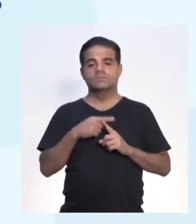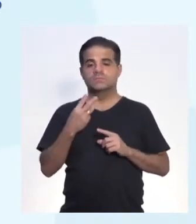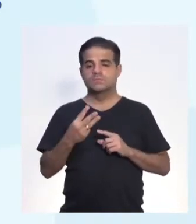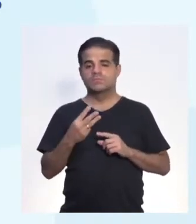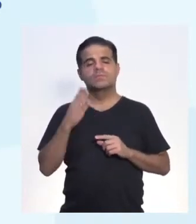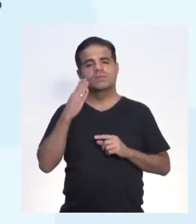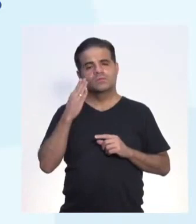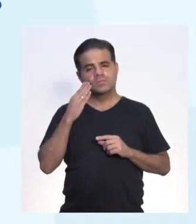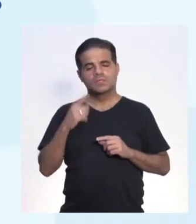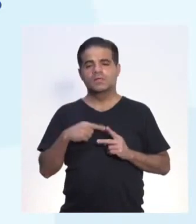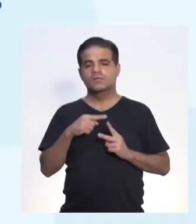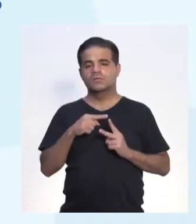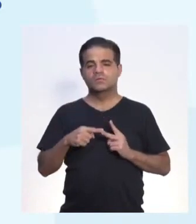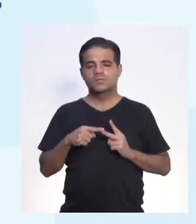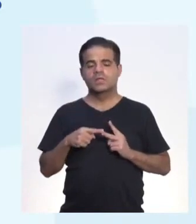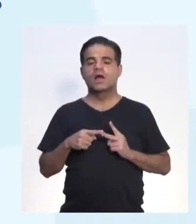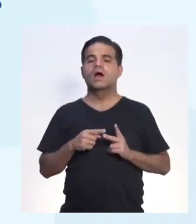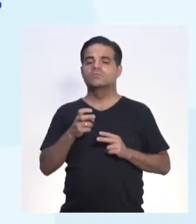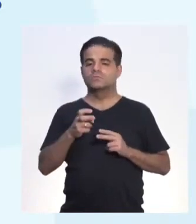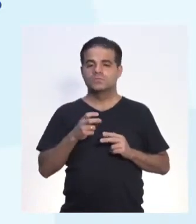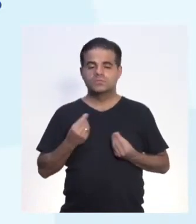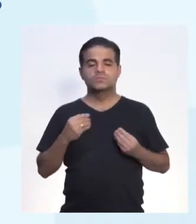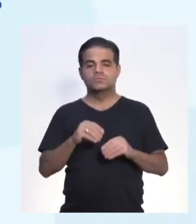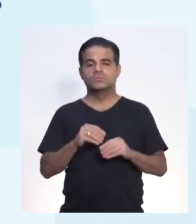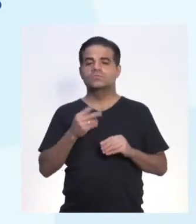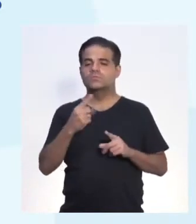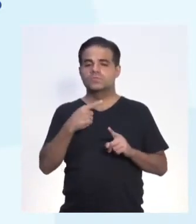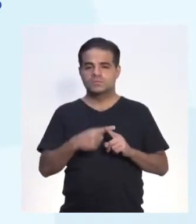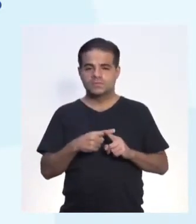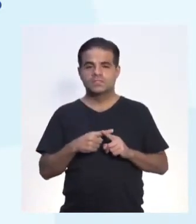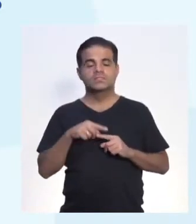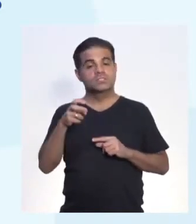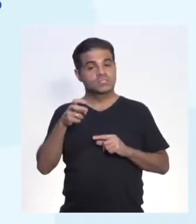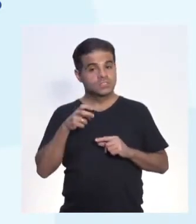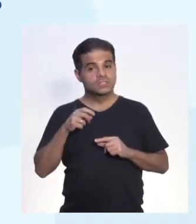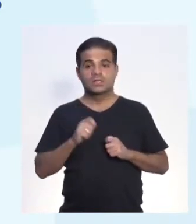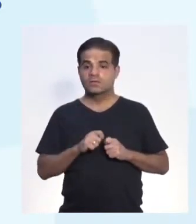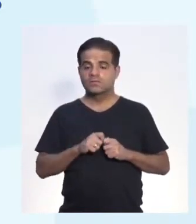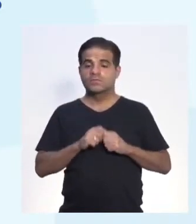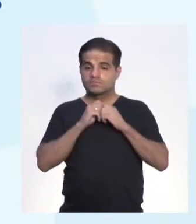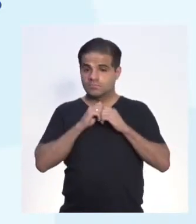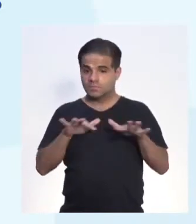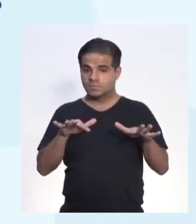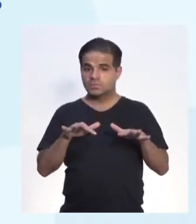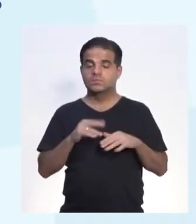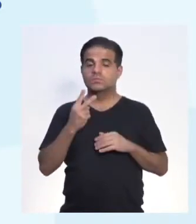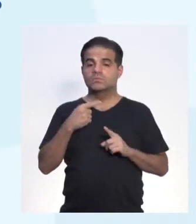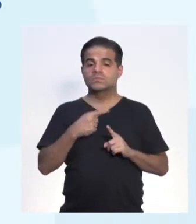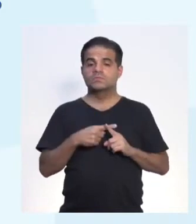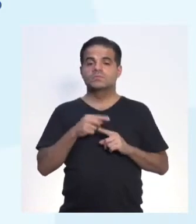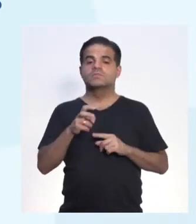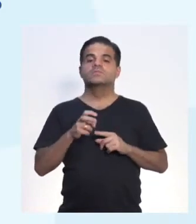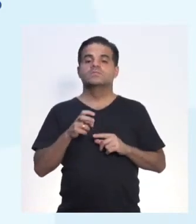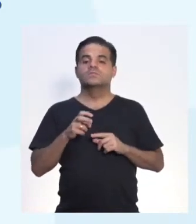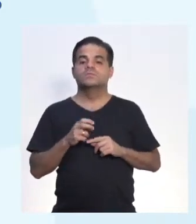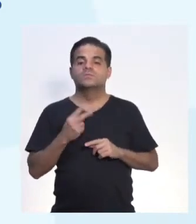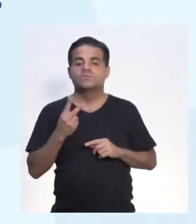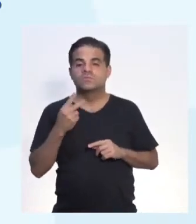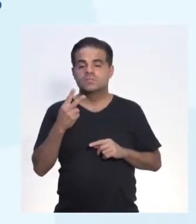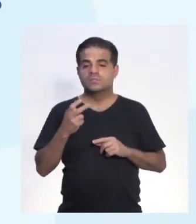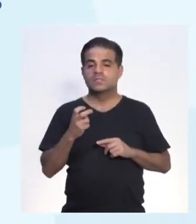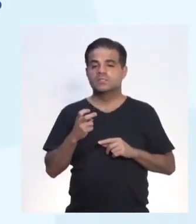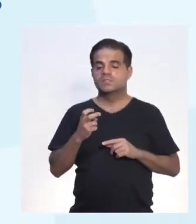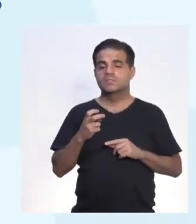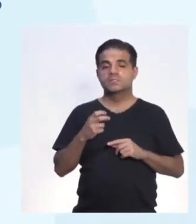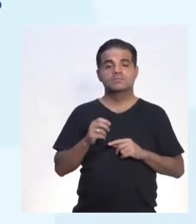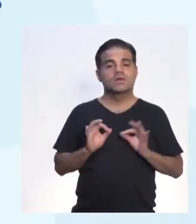E eu sei que tem 2 lados valendo x. Então, eu pus 2 vezes x. Aí, eu fiz a distributiva, 2 vezes 2x, 2 vezes